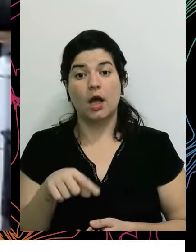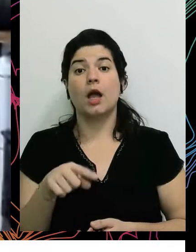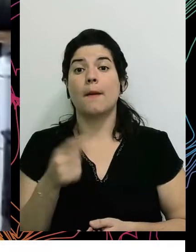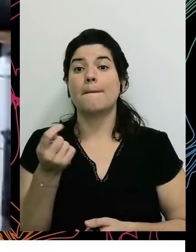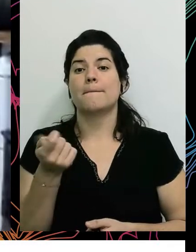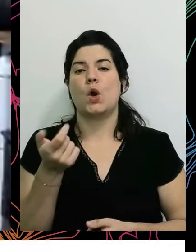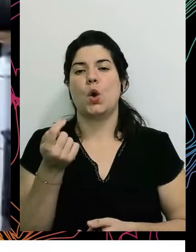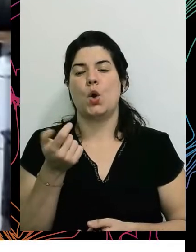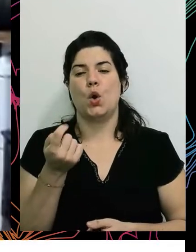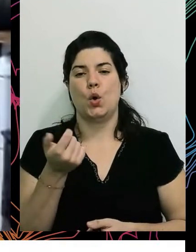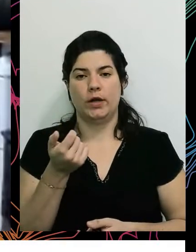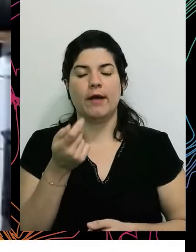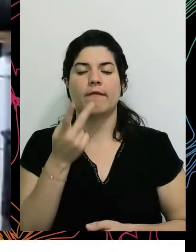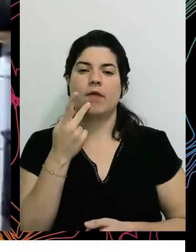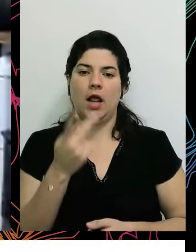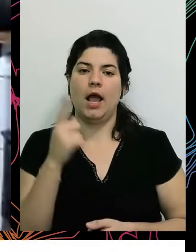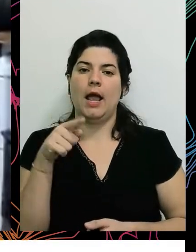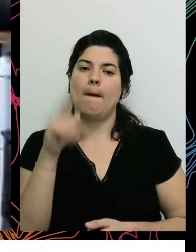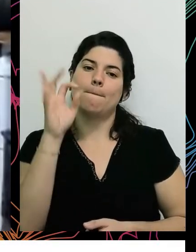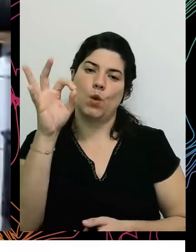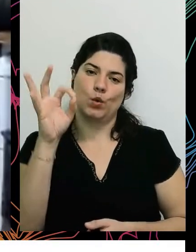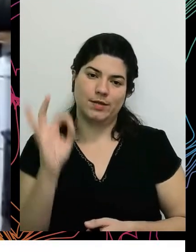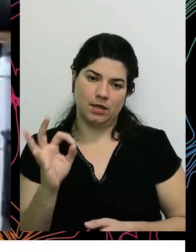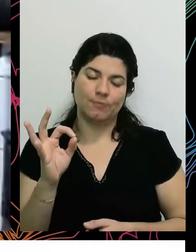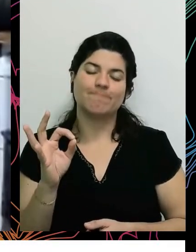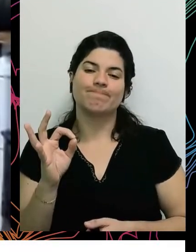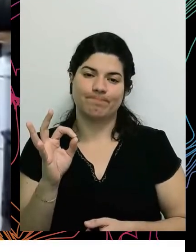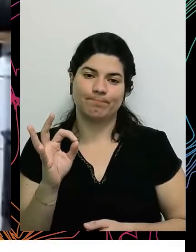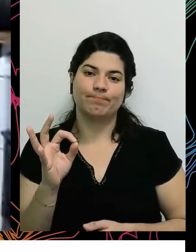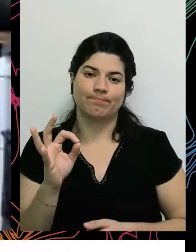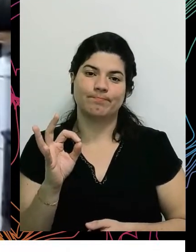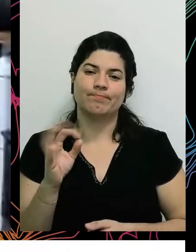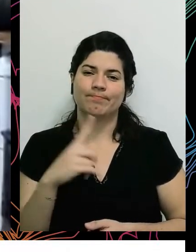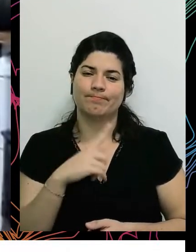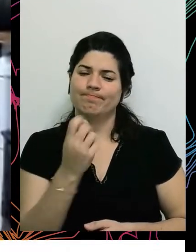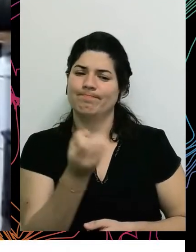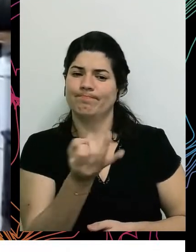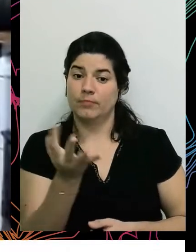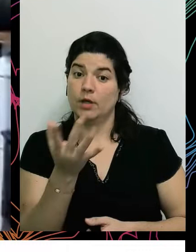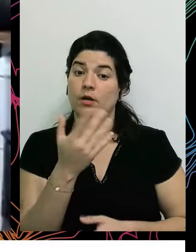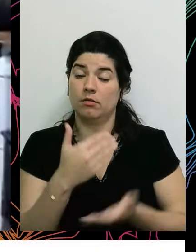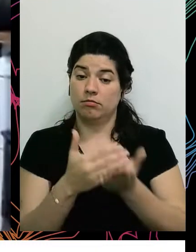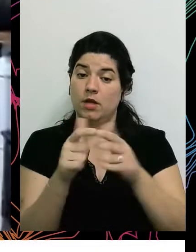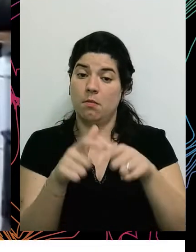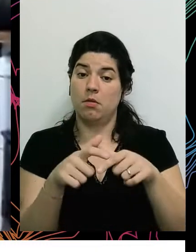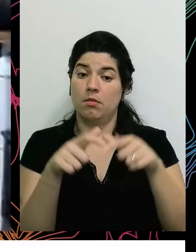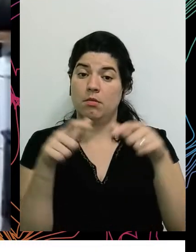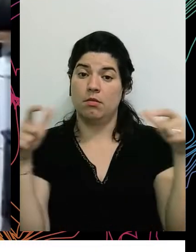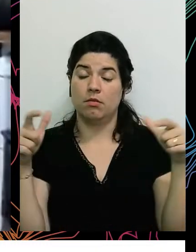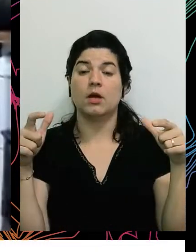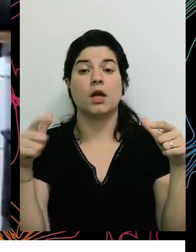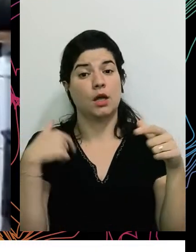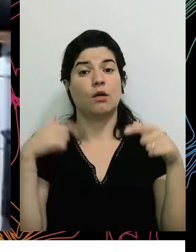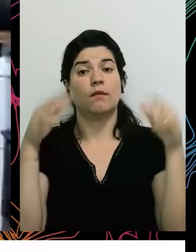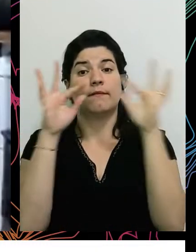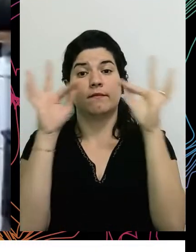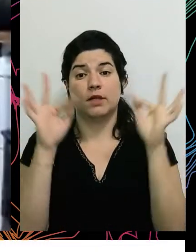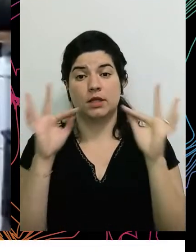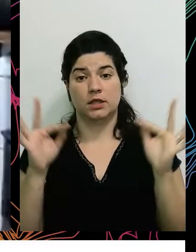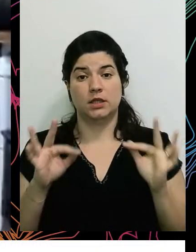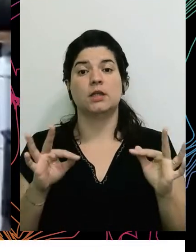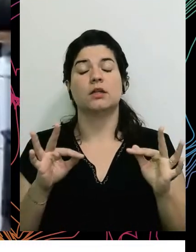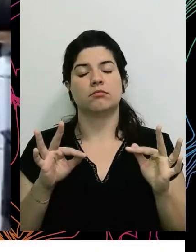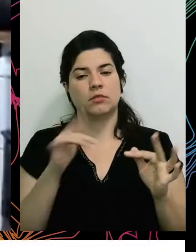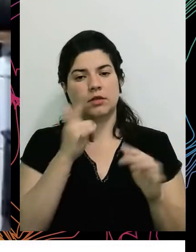se falarmos assim, em porcentagem. Né? Embora o número seja bastante crescente, eu fico muito feliz em poder